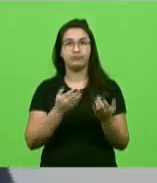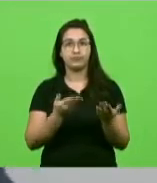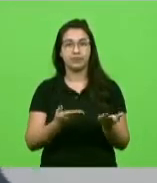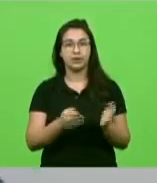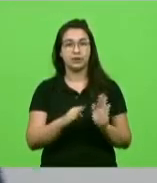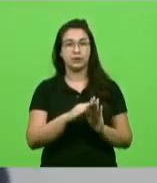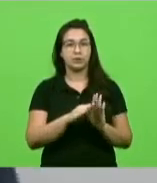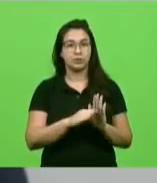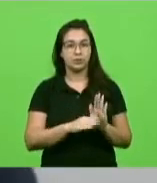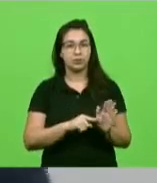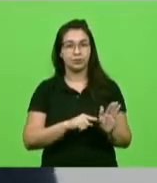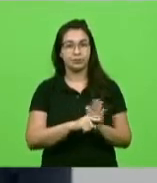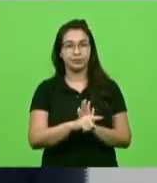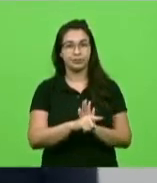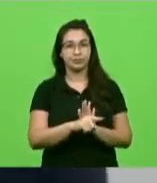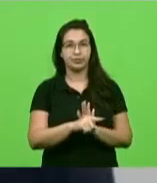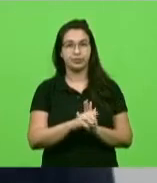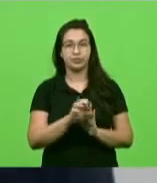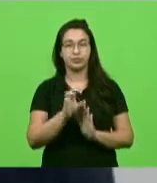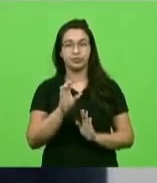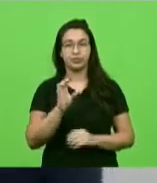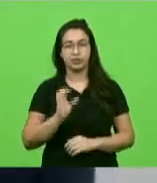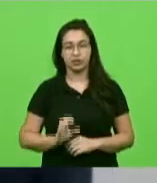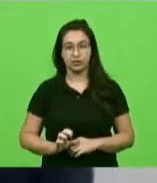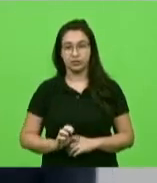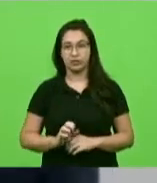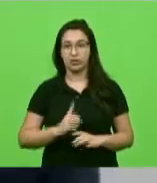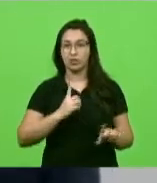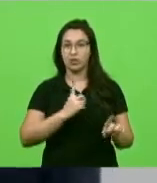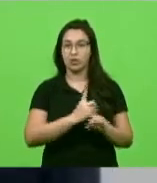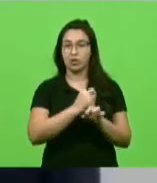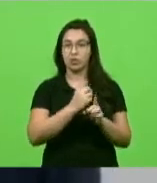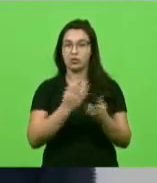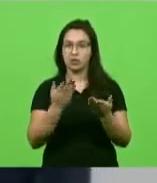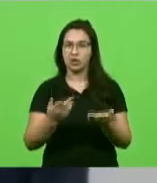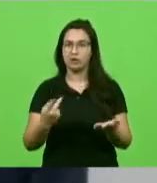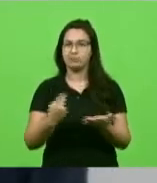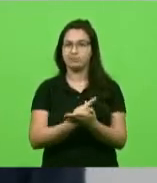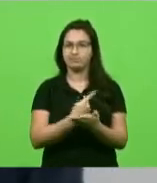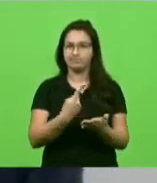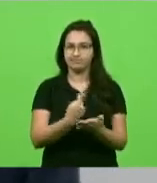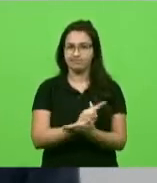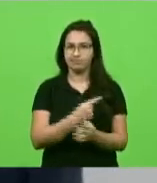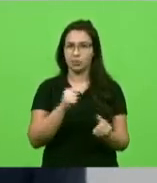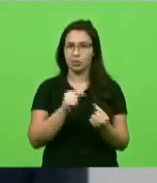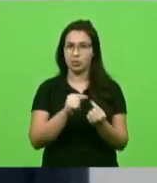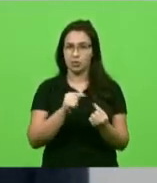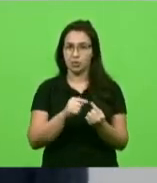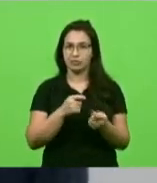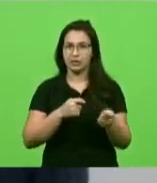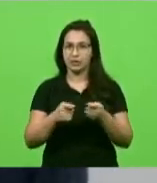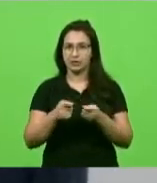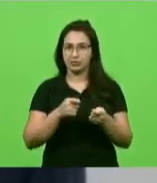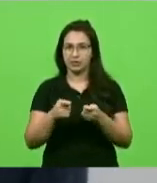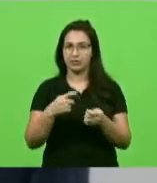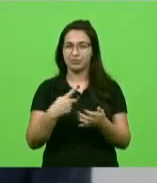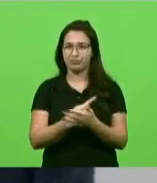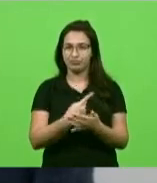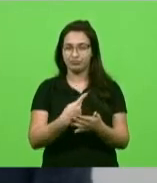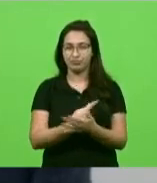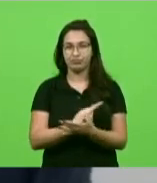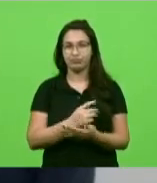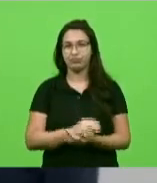público, onde se apurava infrações por atos de improbidade administrativa, e um